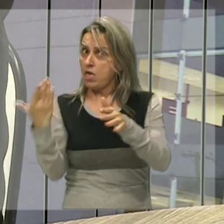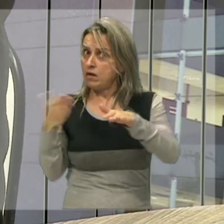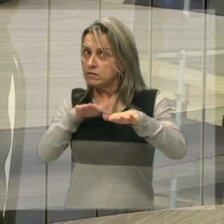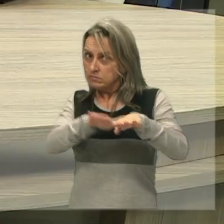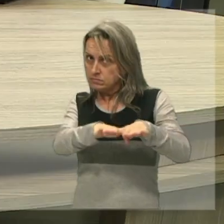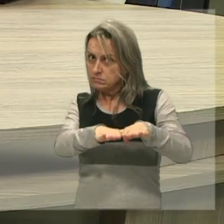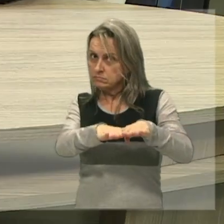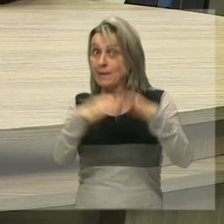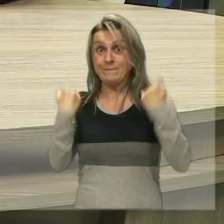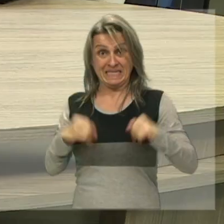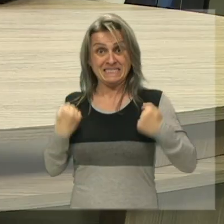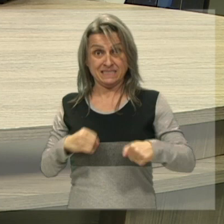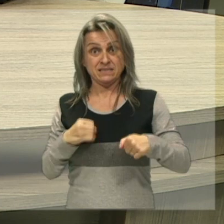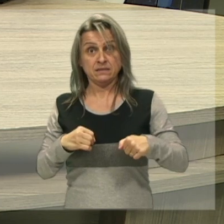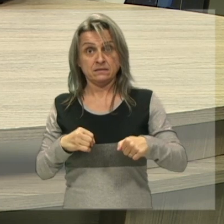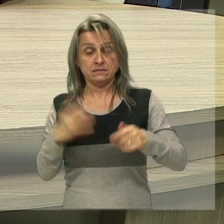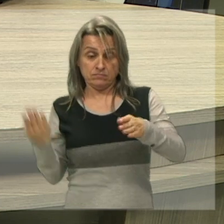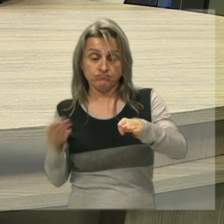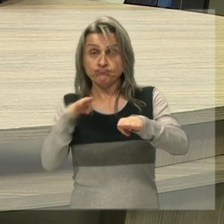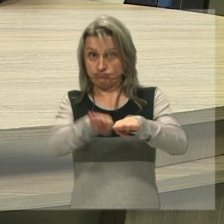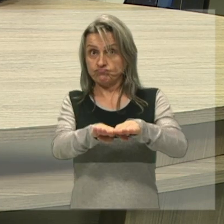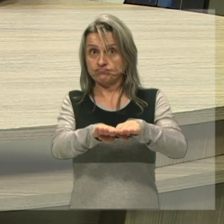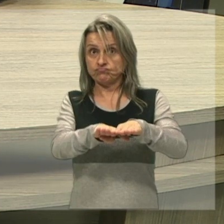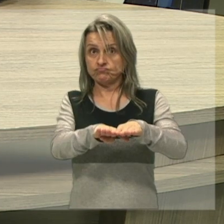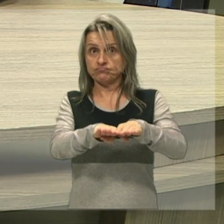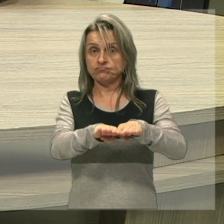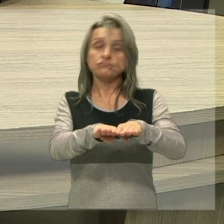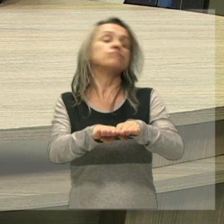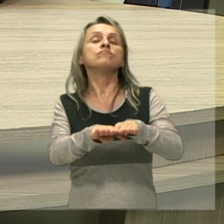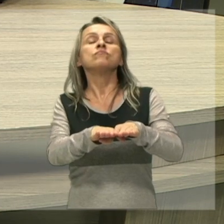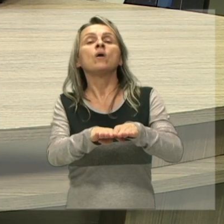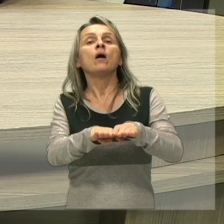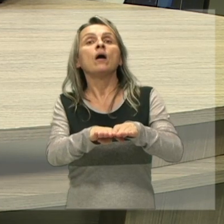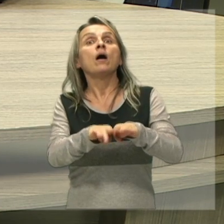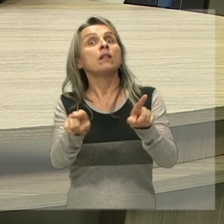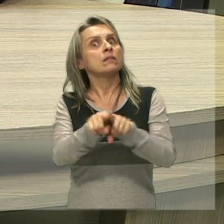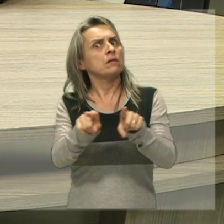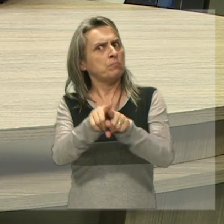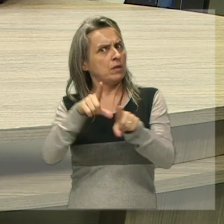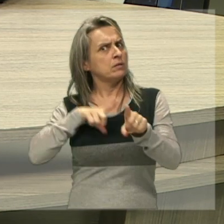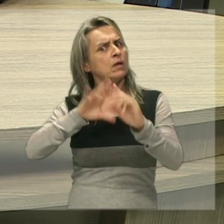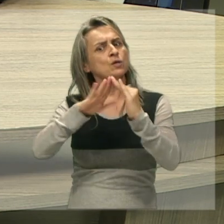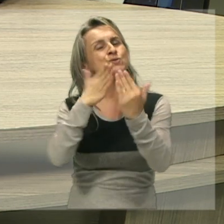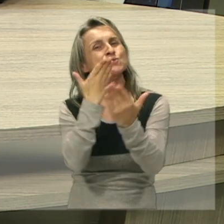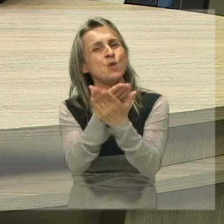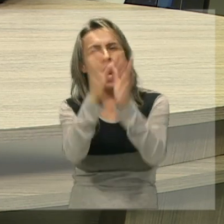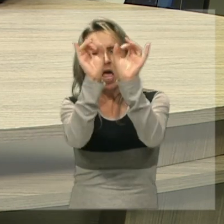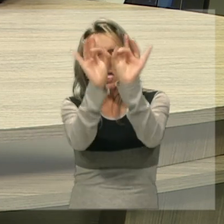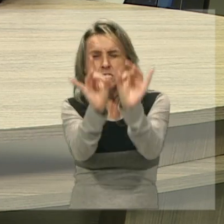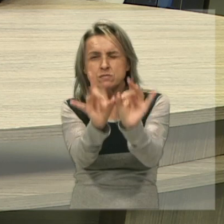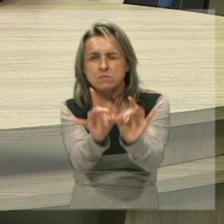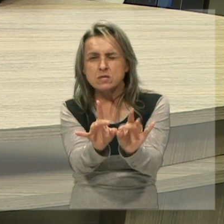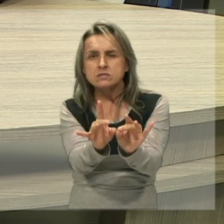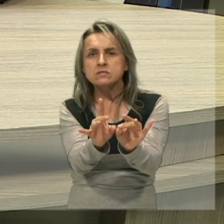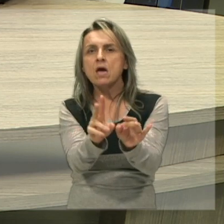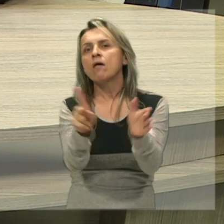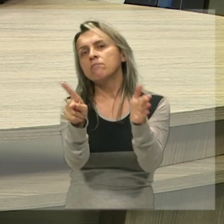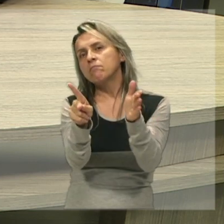Ela tem que ser inserido. E existem algumas escolas que são especiais, mas que seriam